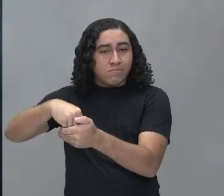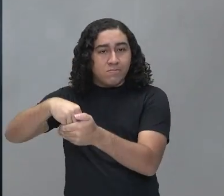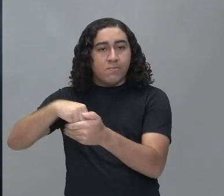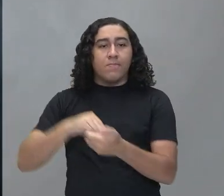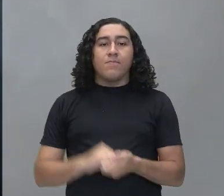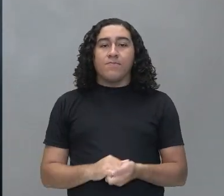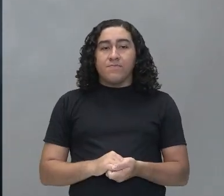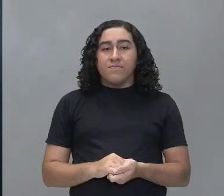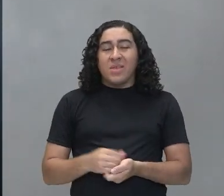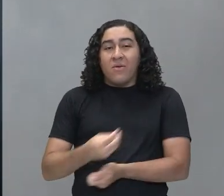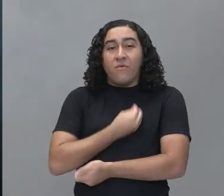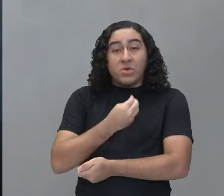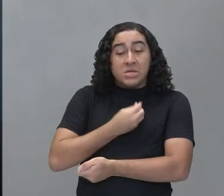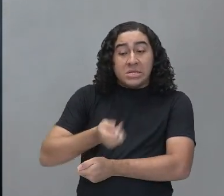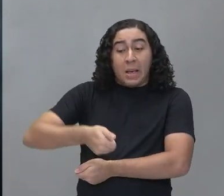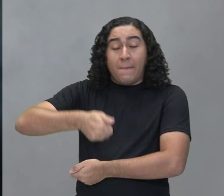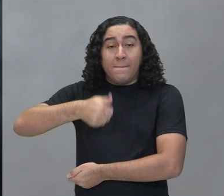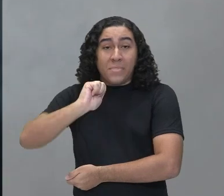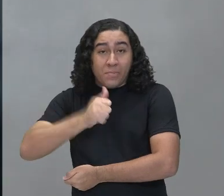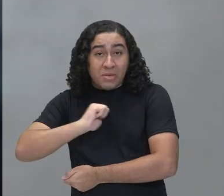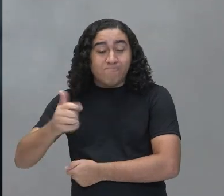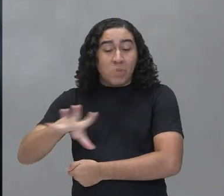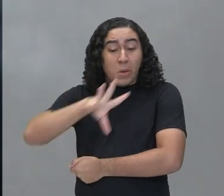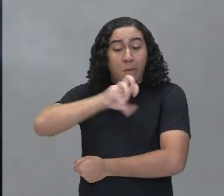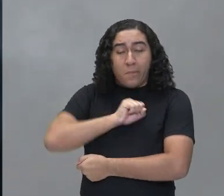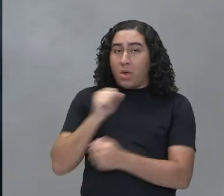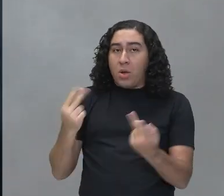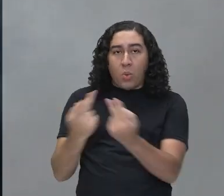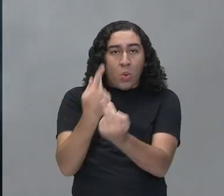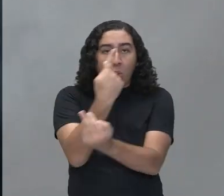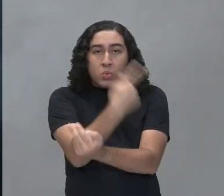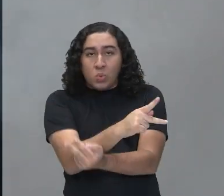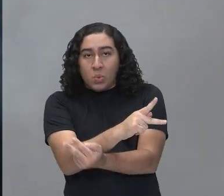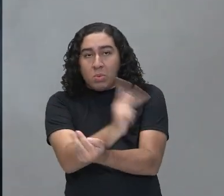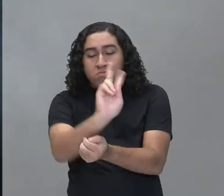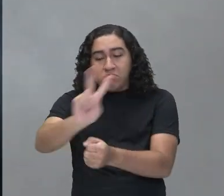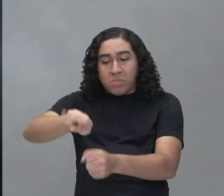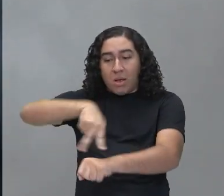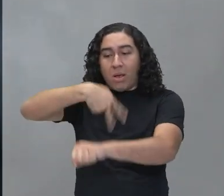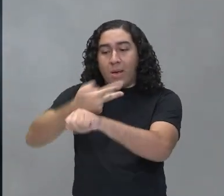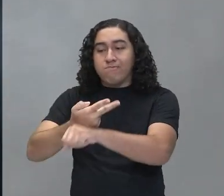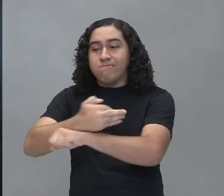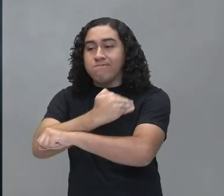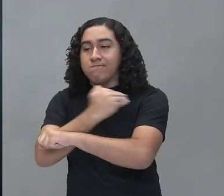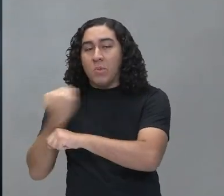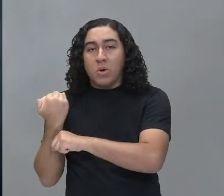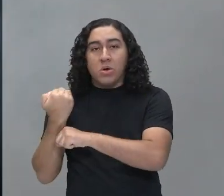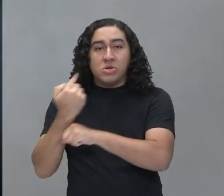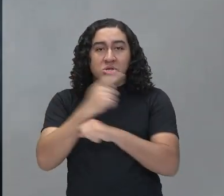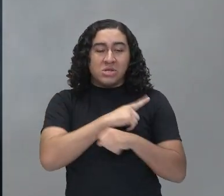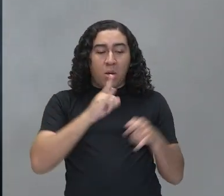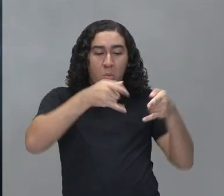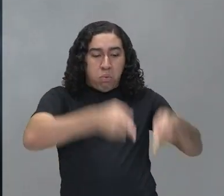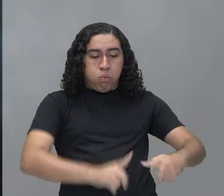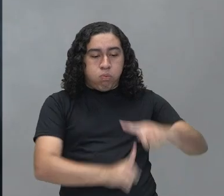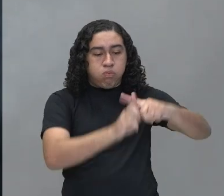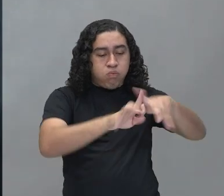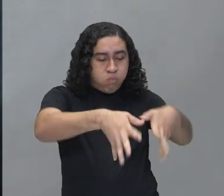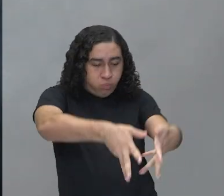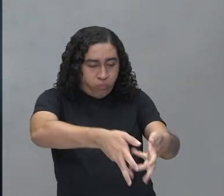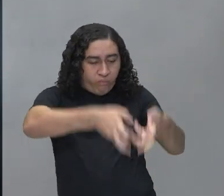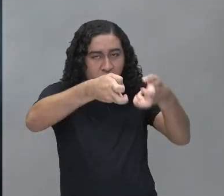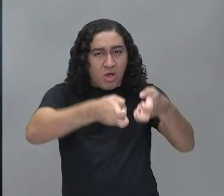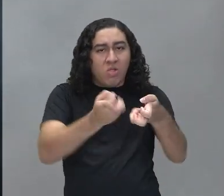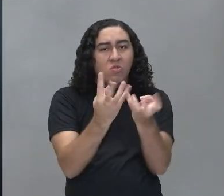Vivi, amei, bebi, qual tu, na morte. Arrancaram da terra os ossos